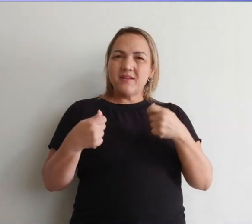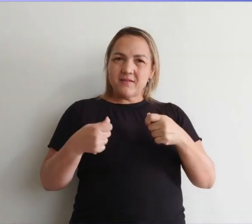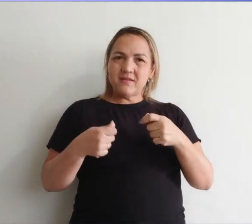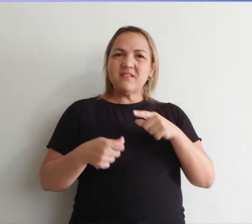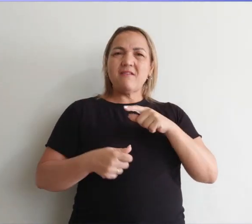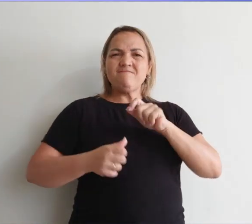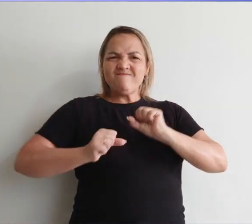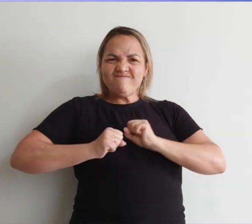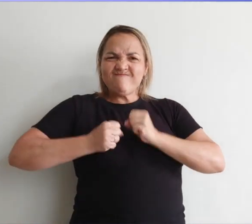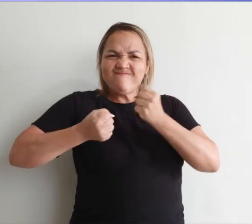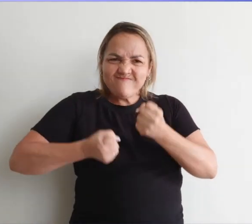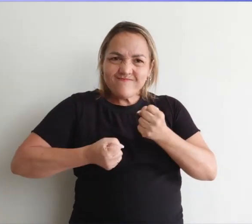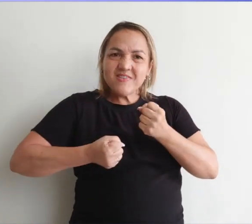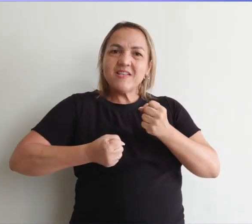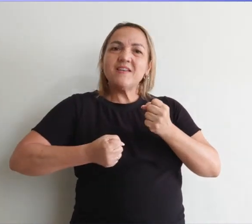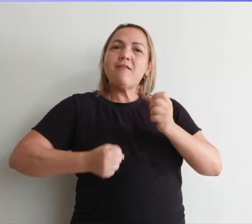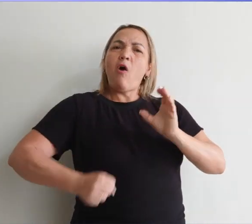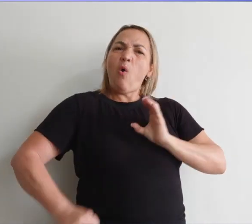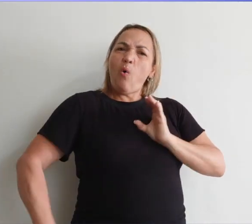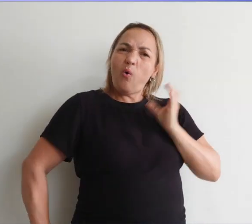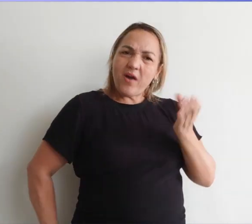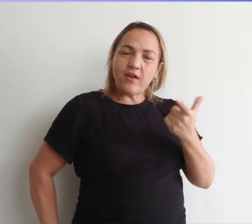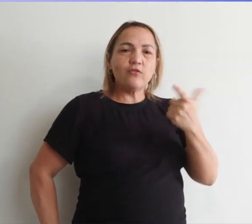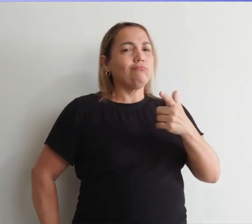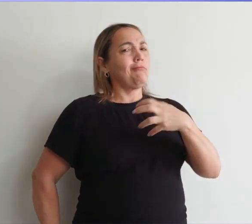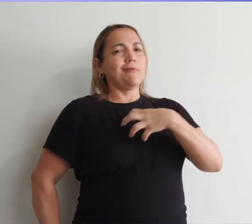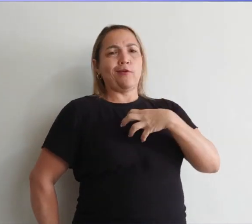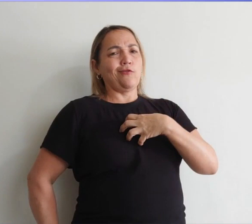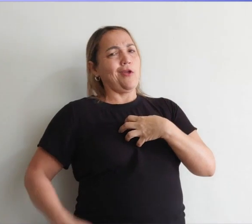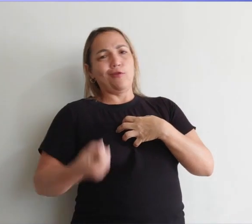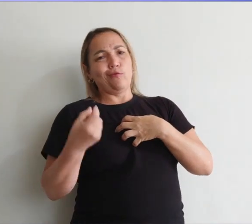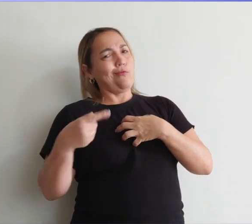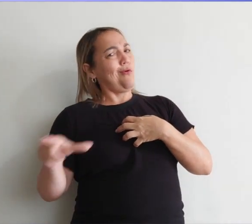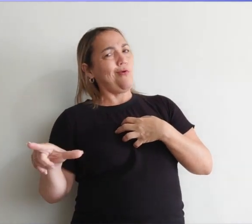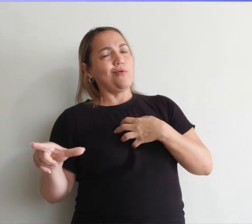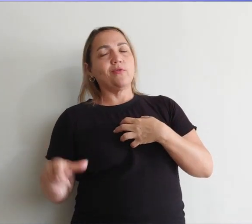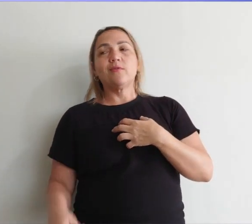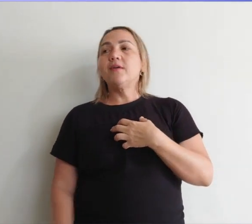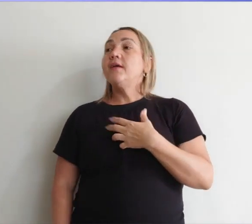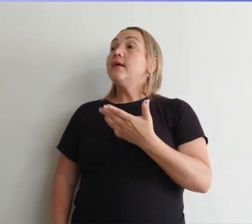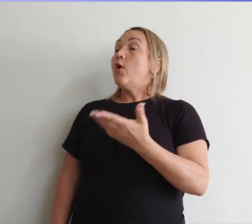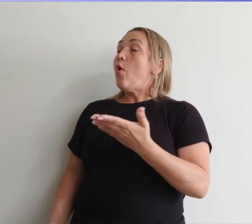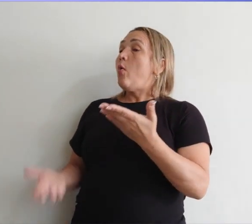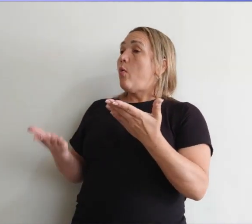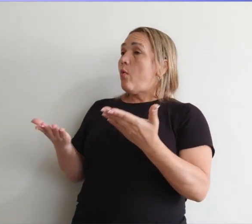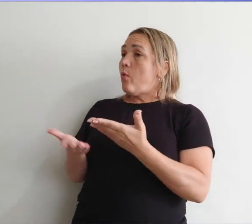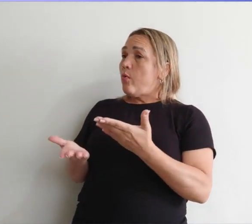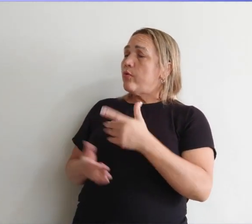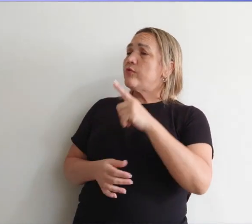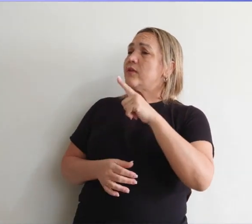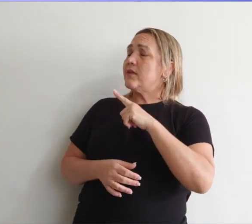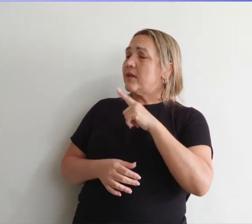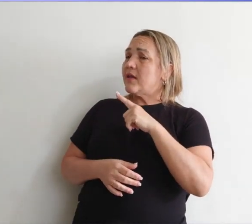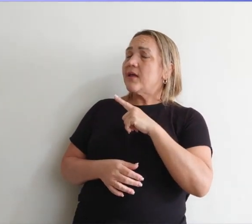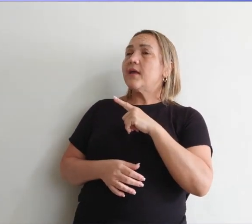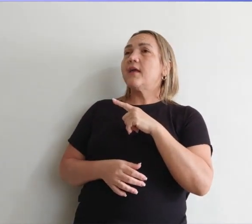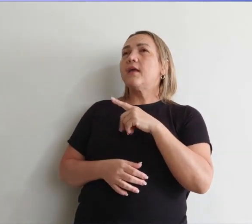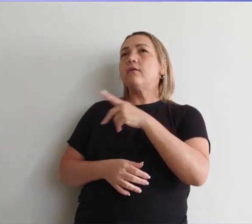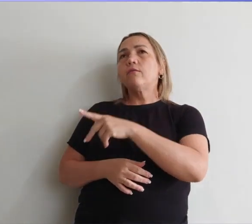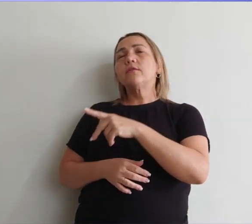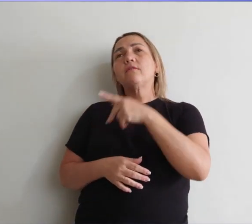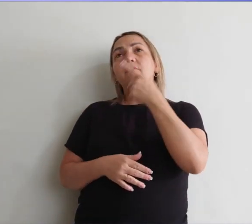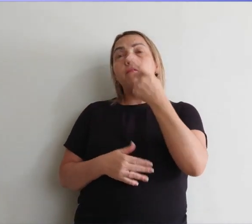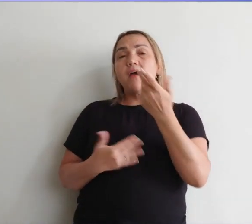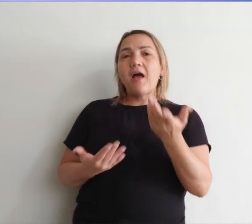tem que ir lá e enfrentar. Não tem outra forma. Hoje em dia, se eu não me engano, tem também, né, muito disso que você estava falando